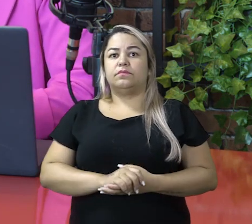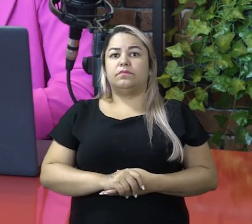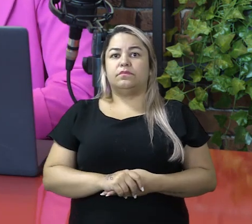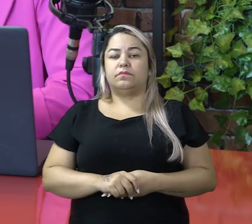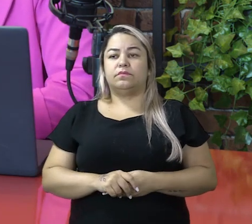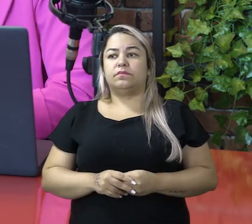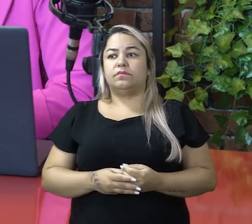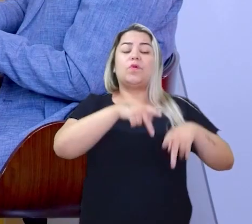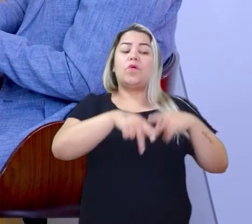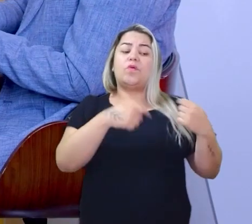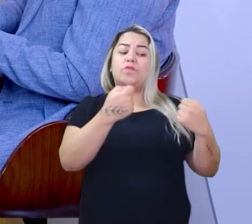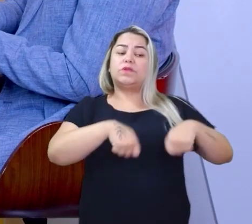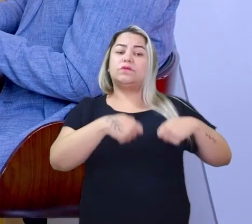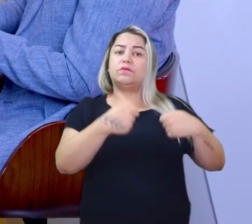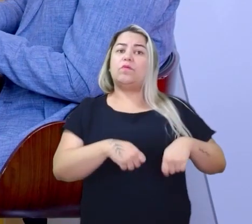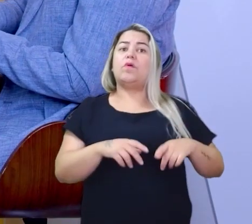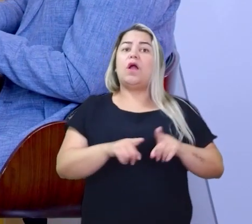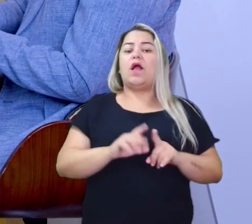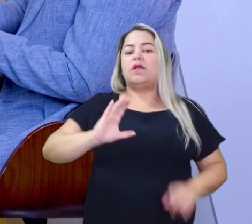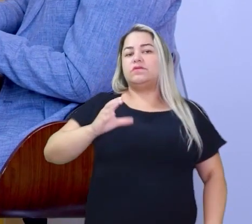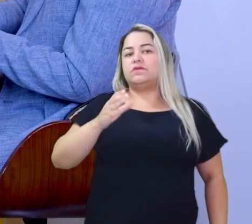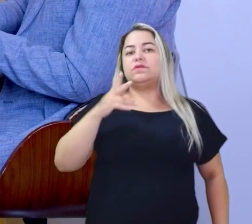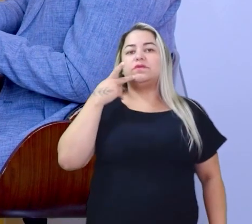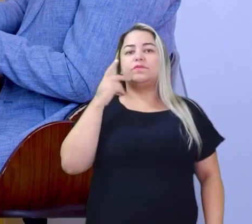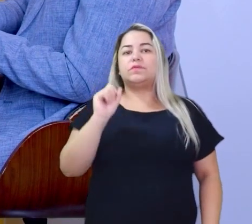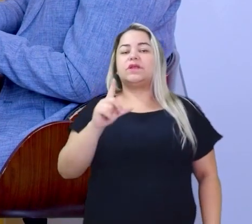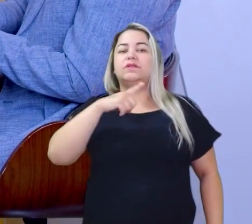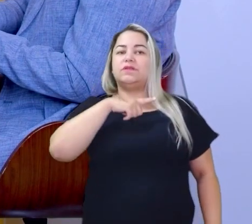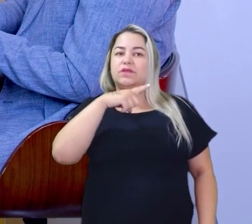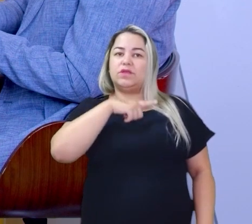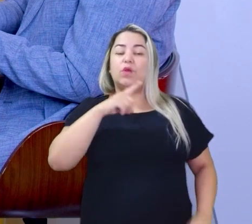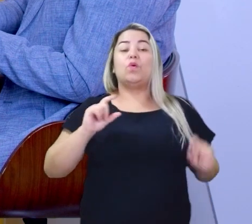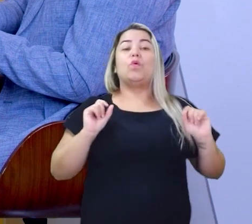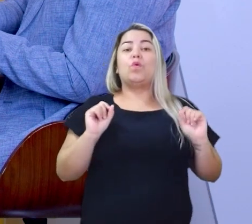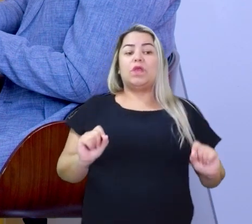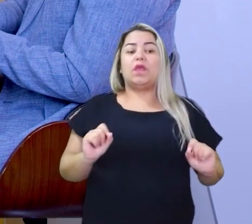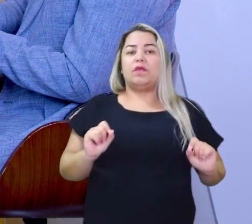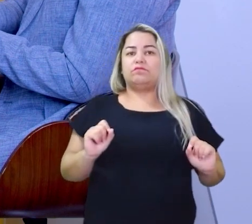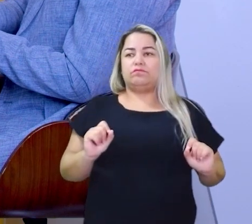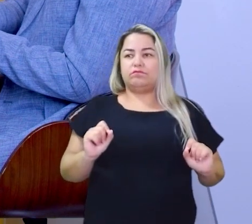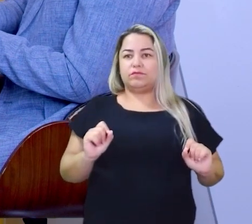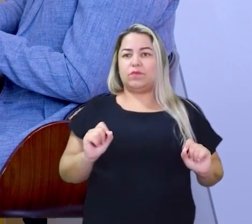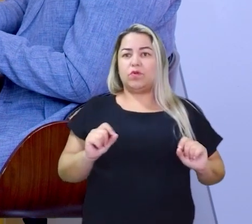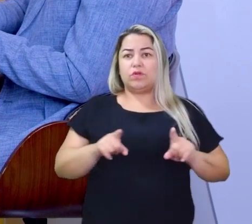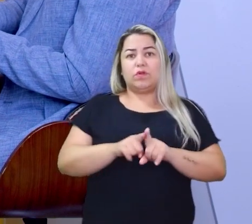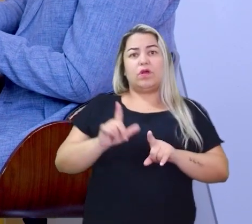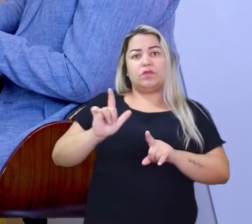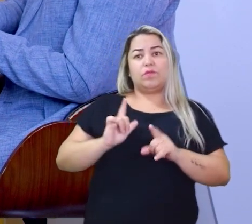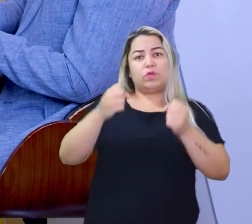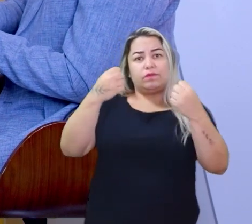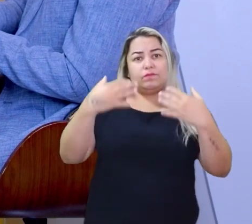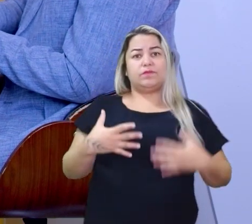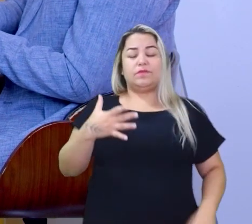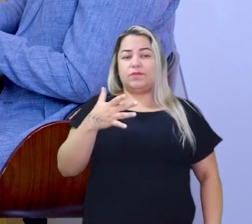Brasil. Eu preciso popularizar a ciência para que ela tenha uma mão dupla. Eu explico